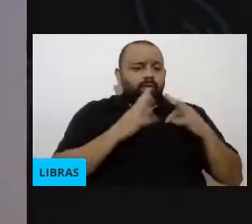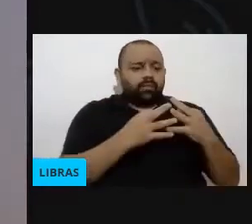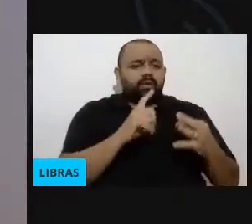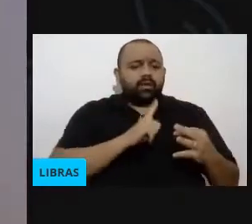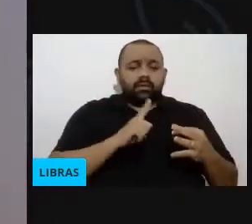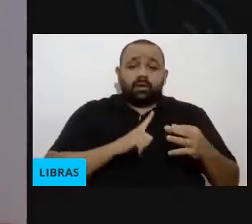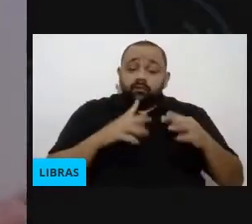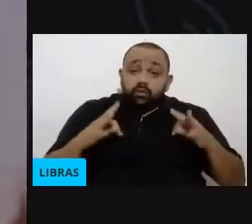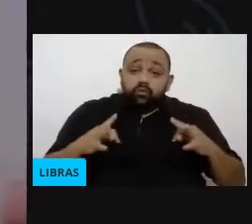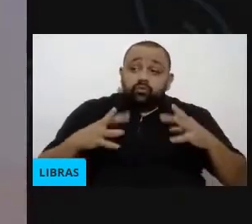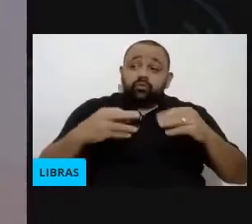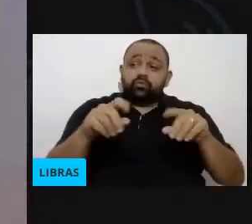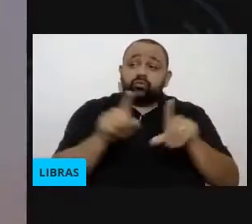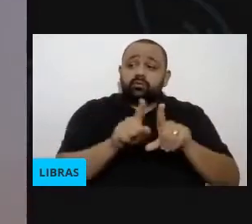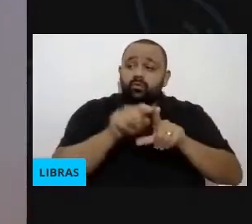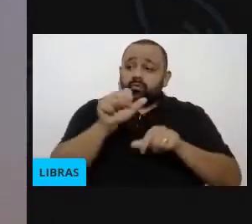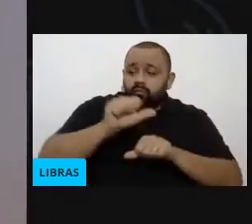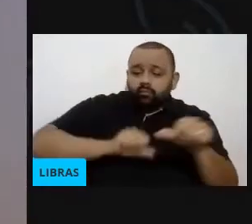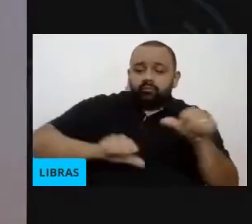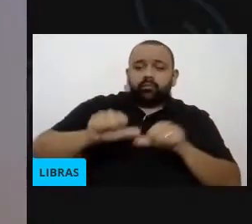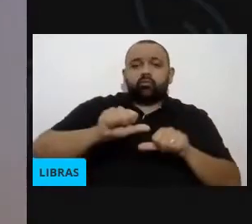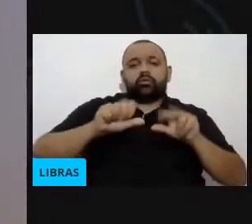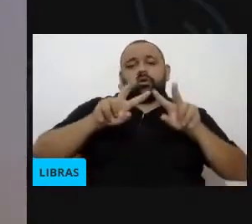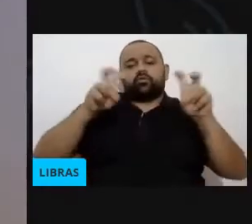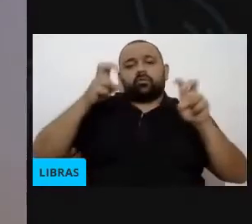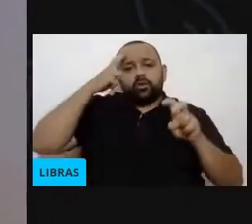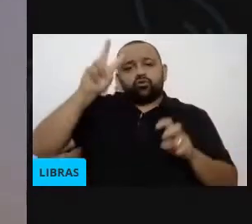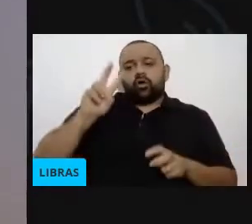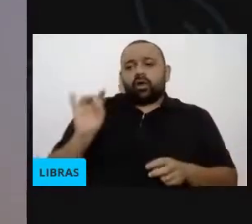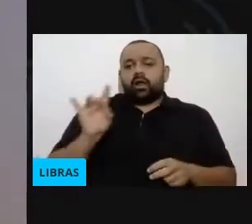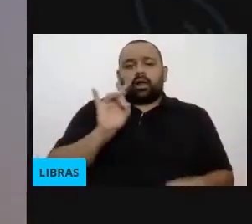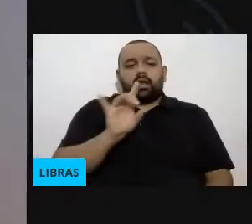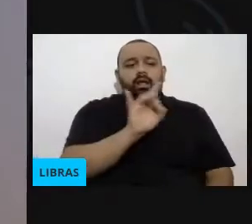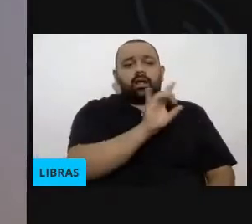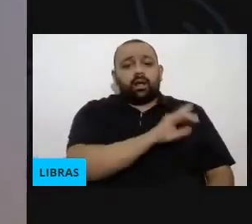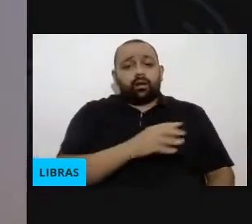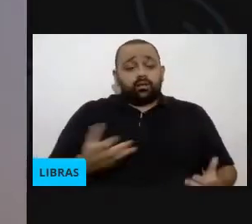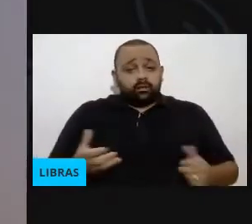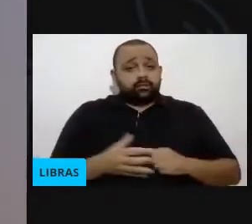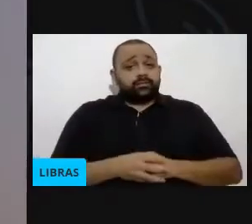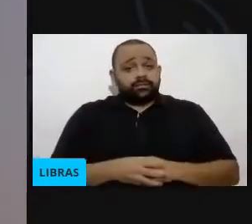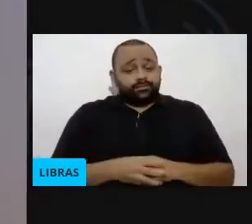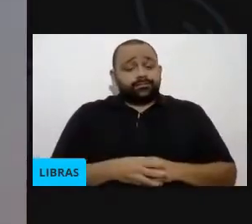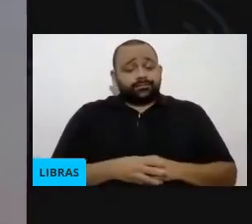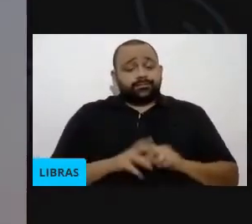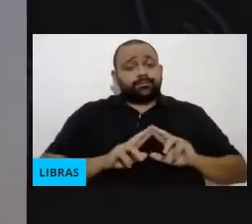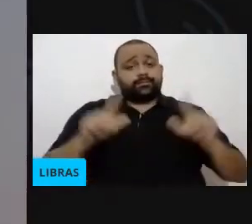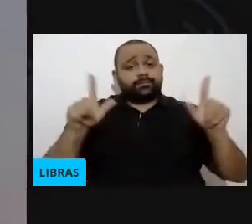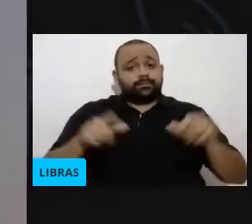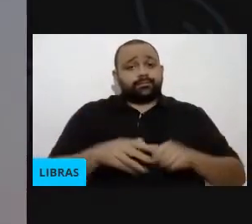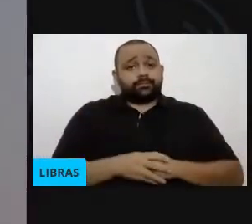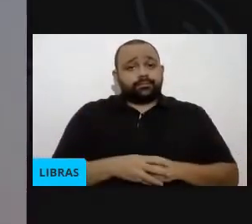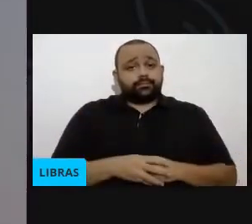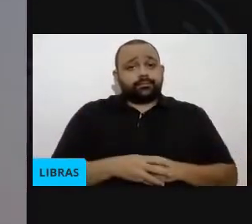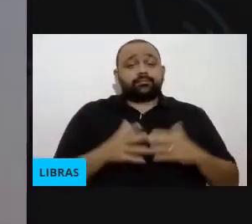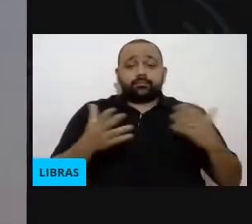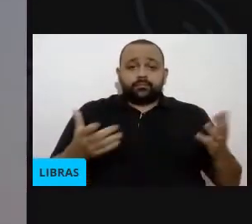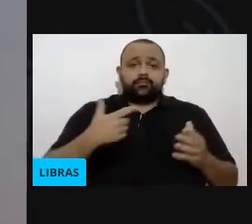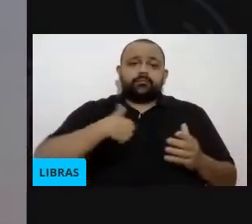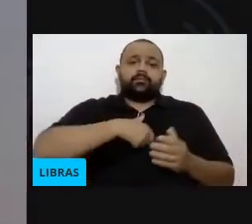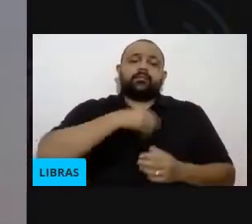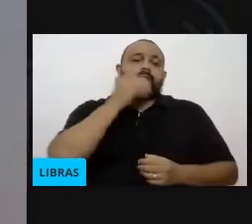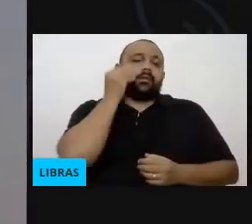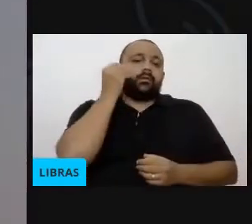isso modifica totalmente a história de cada um, né? A história de cada um é totalmente diferente. Então, a gente tenta, dentro